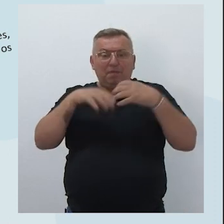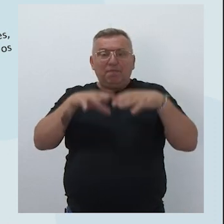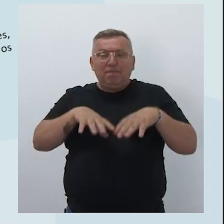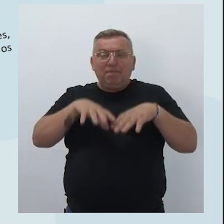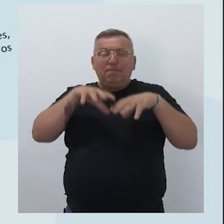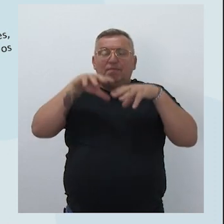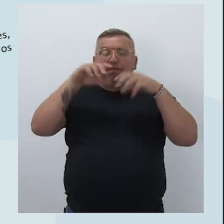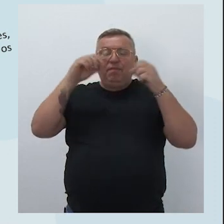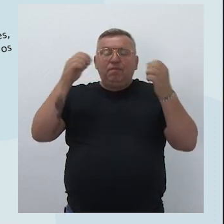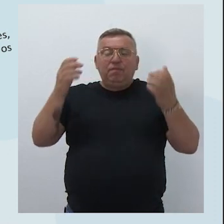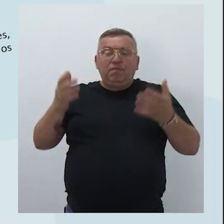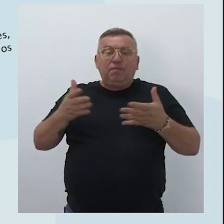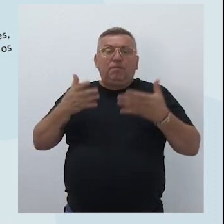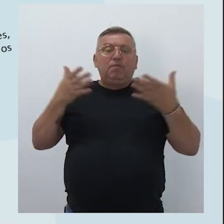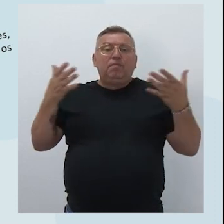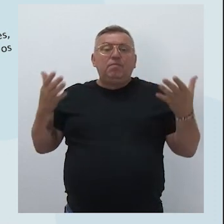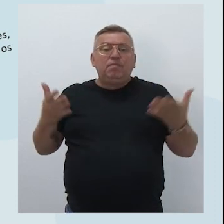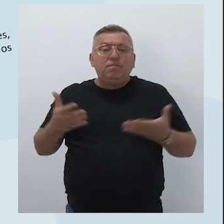esses princípios,